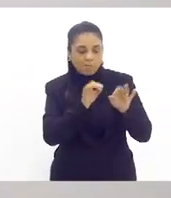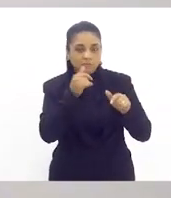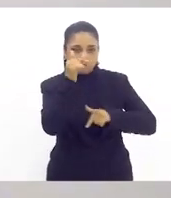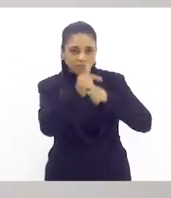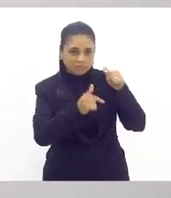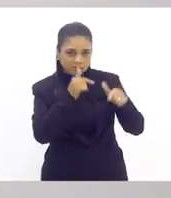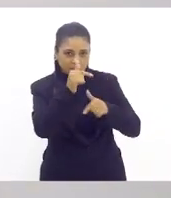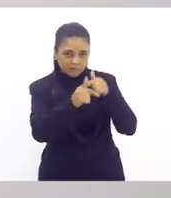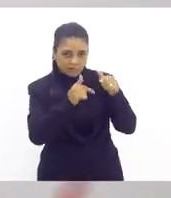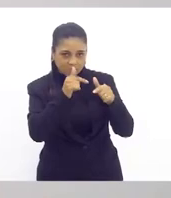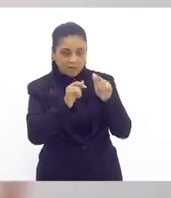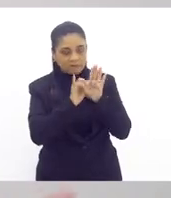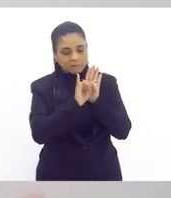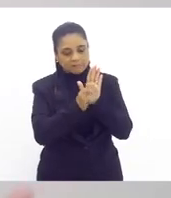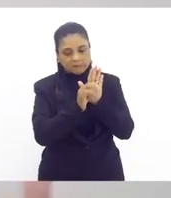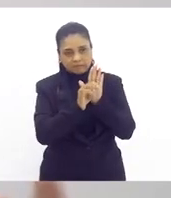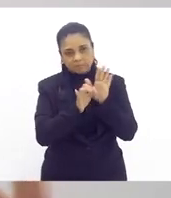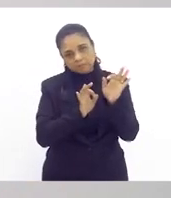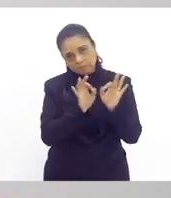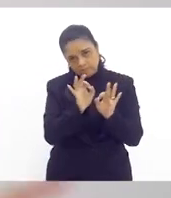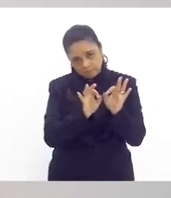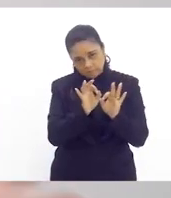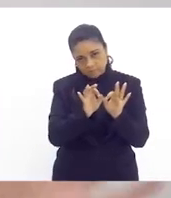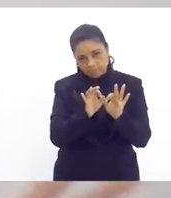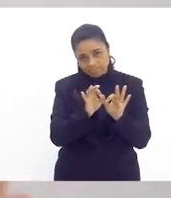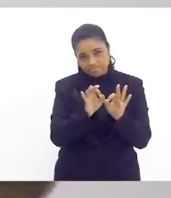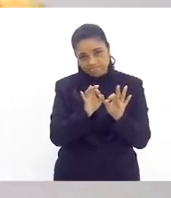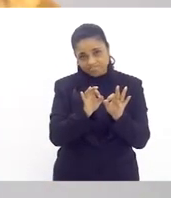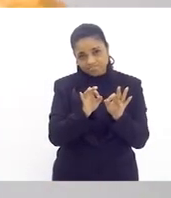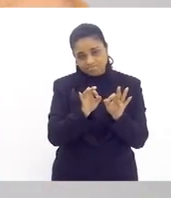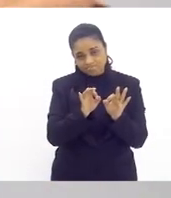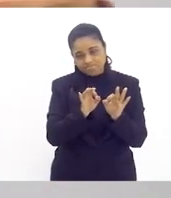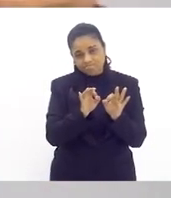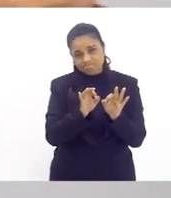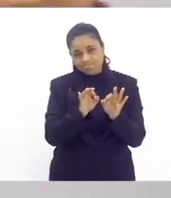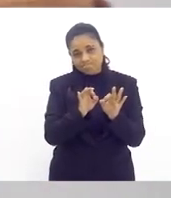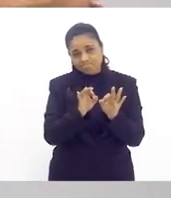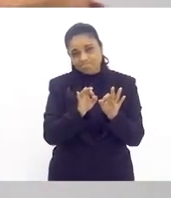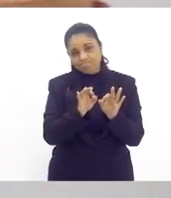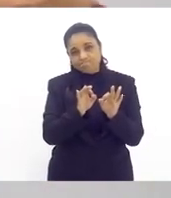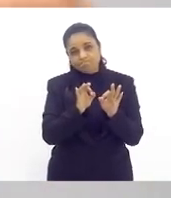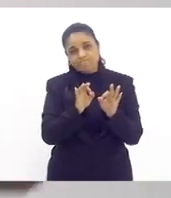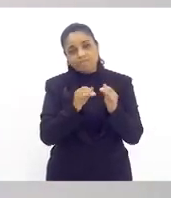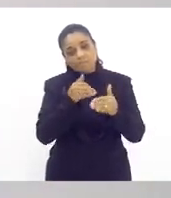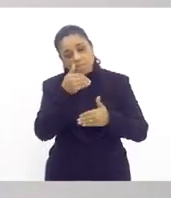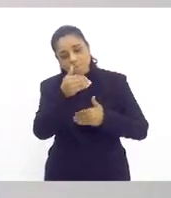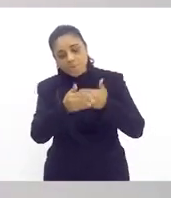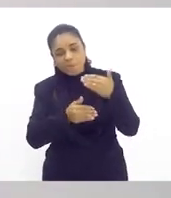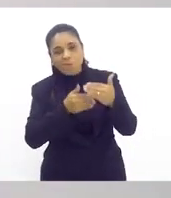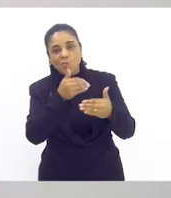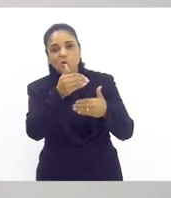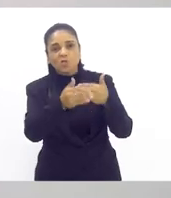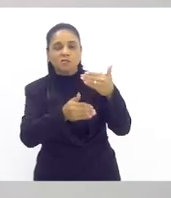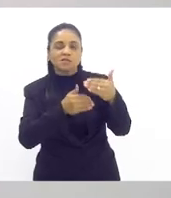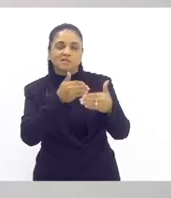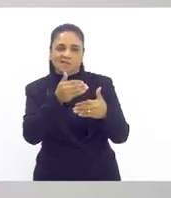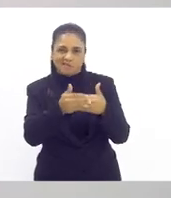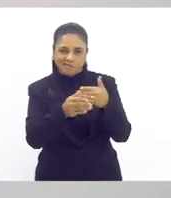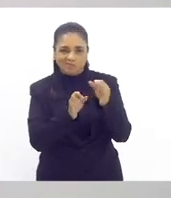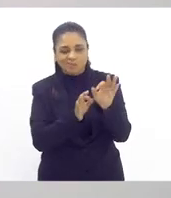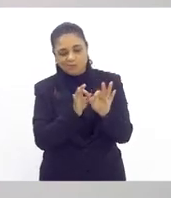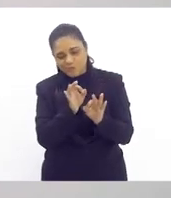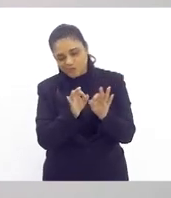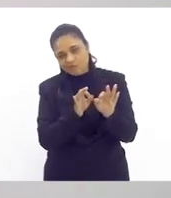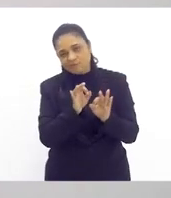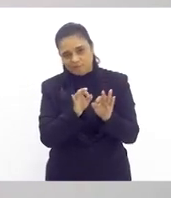construção de edital então é exatamente nesse processo de afunilamento que a gente está